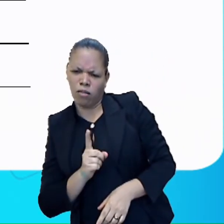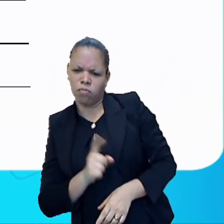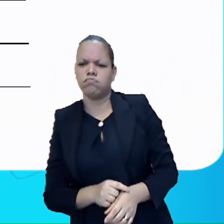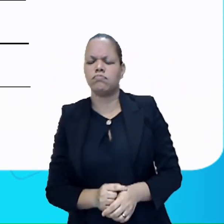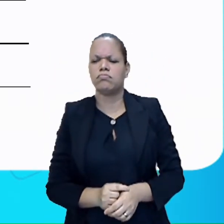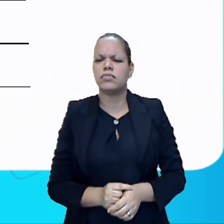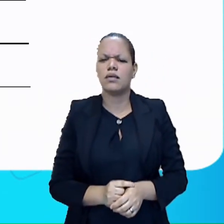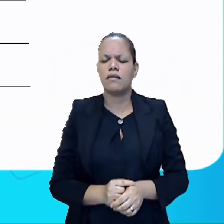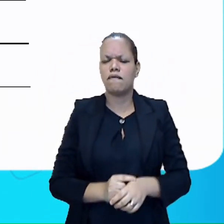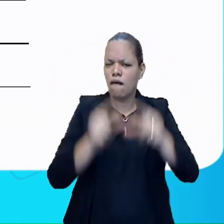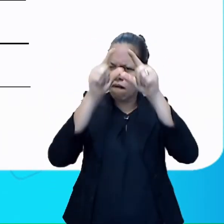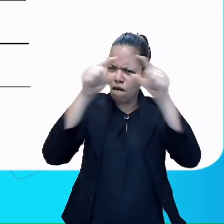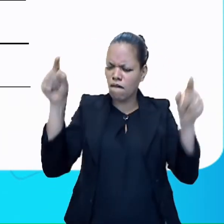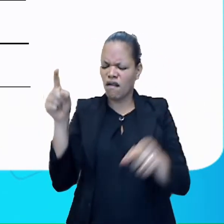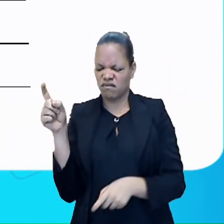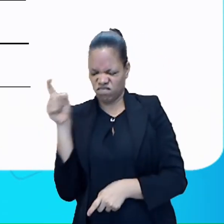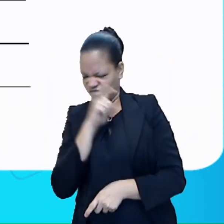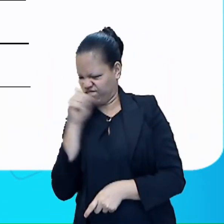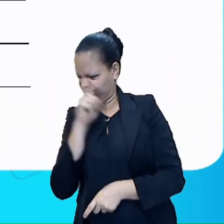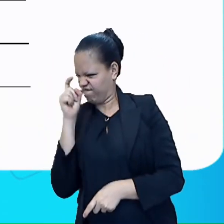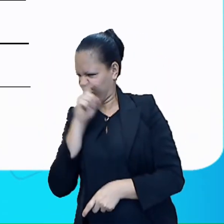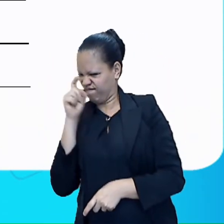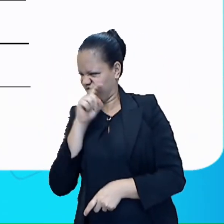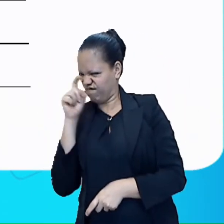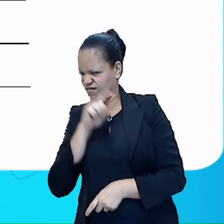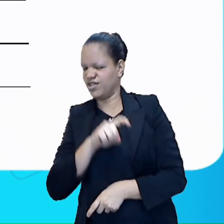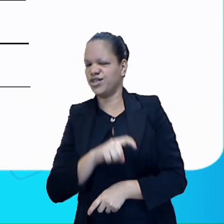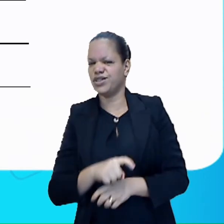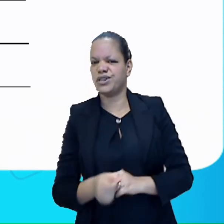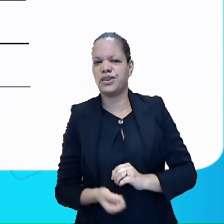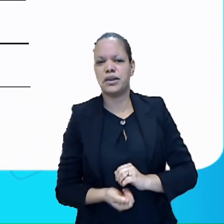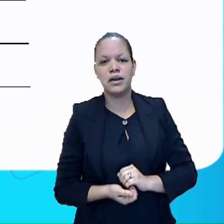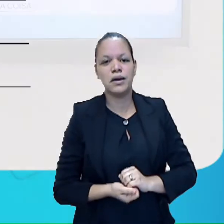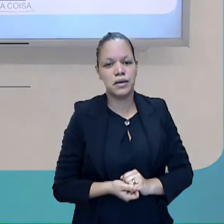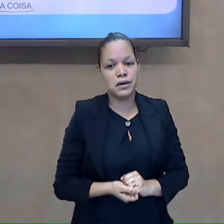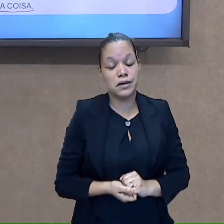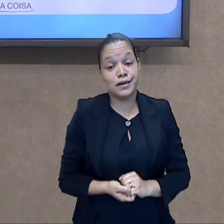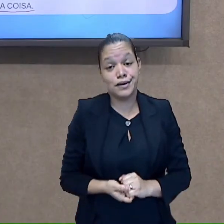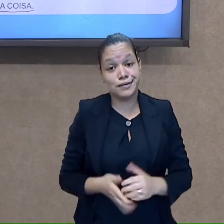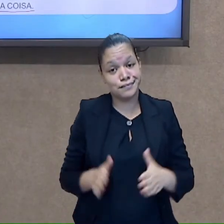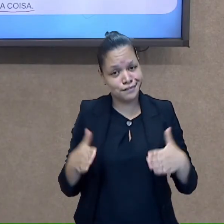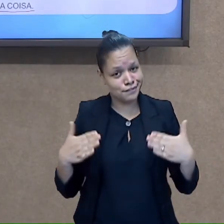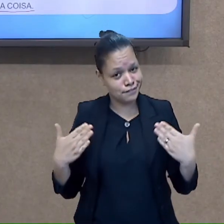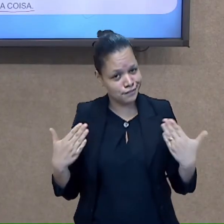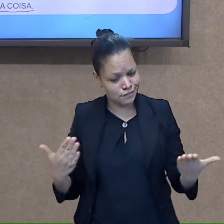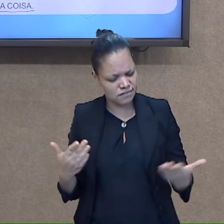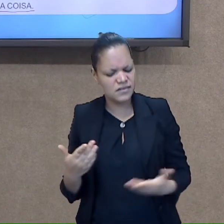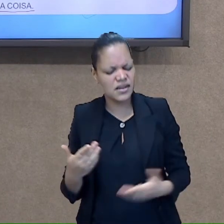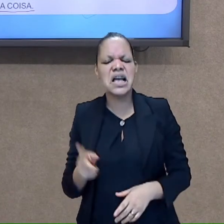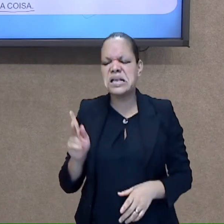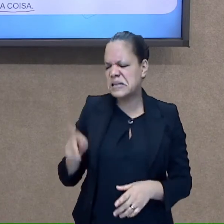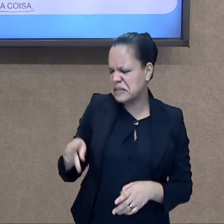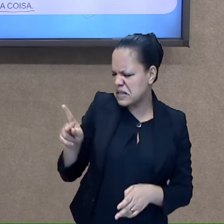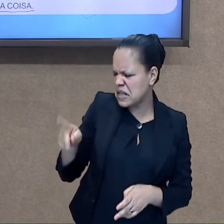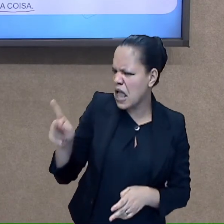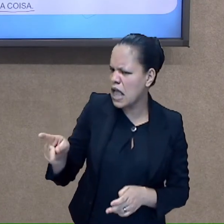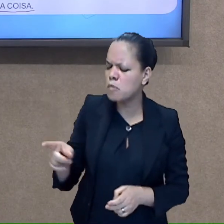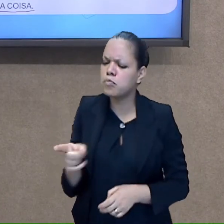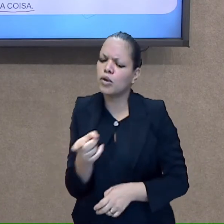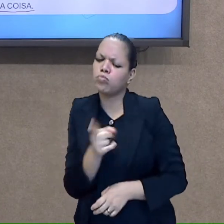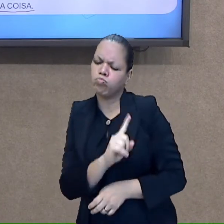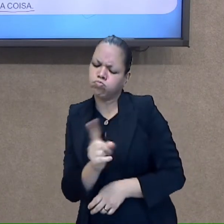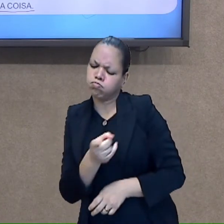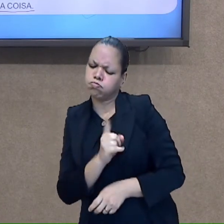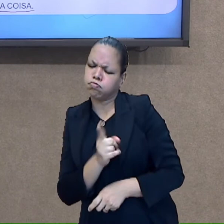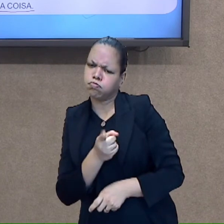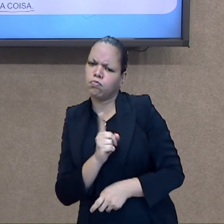alguma coisa. E quase sempre tem a presença do não. O não é bem